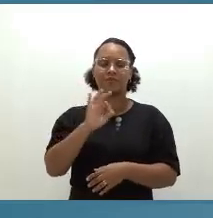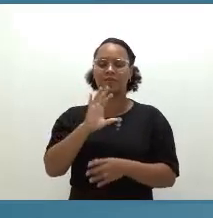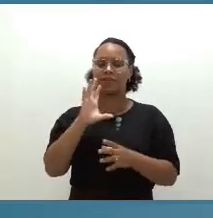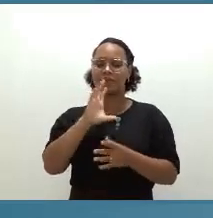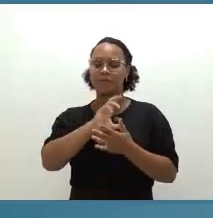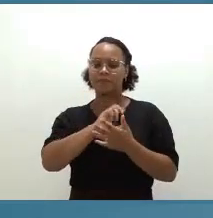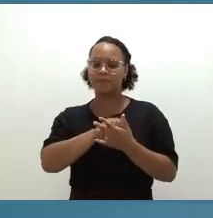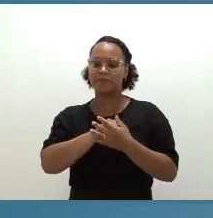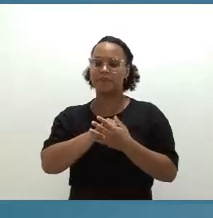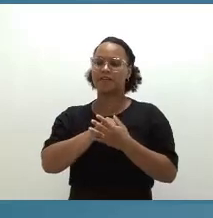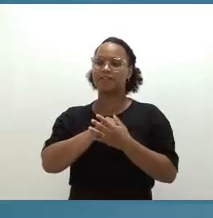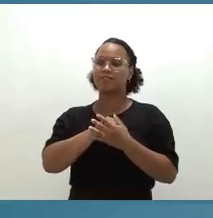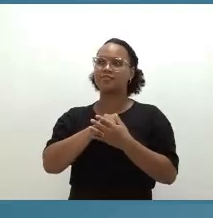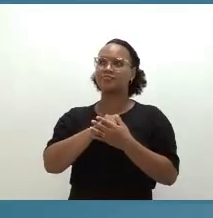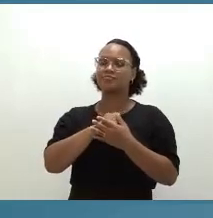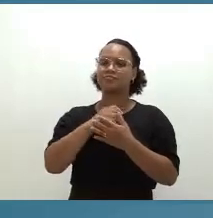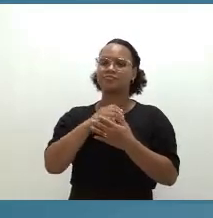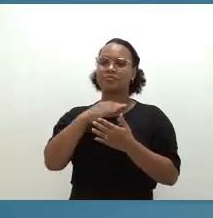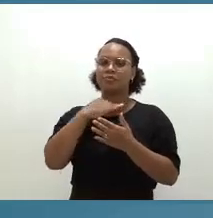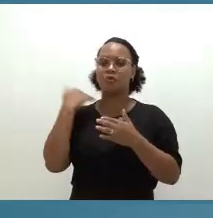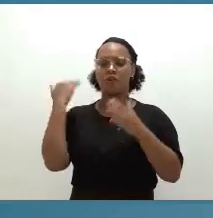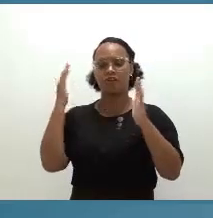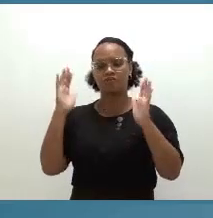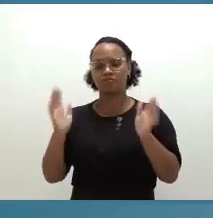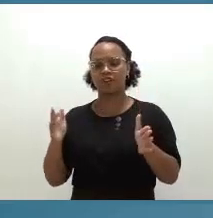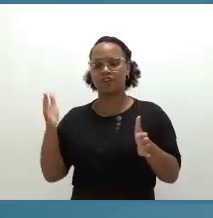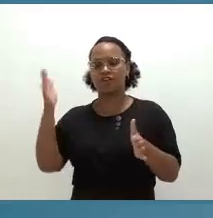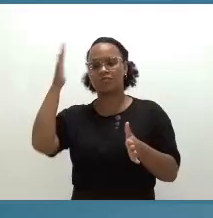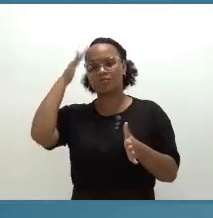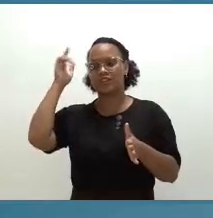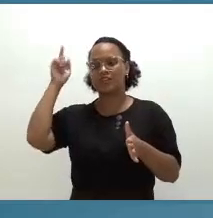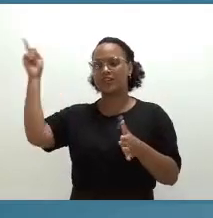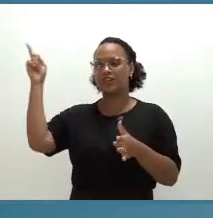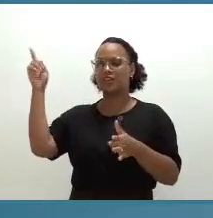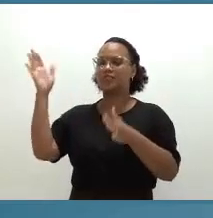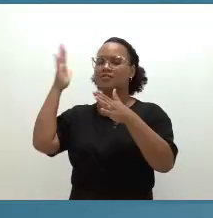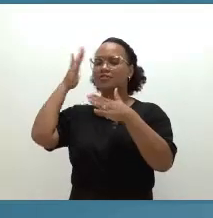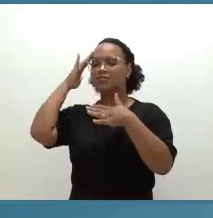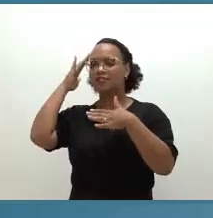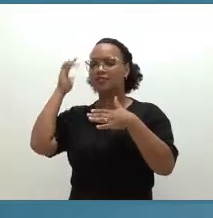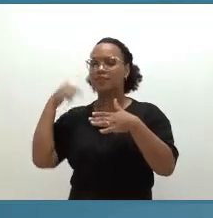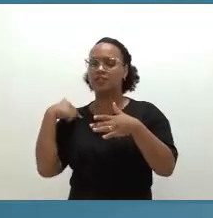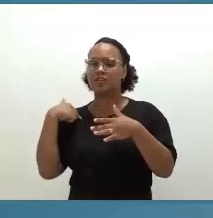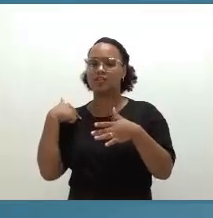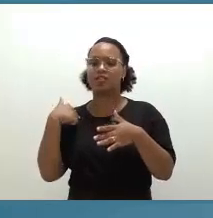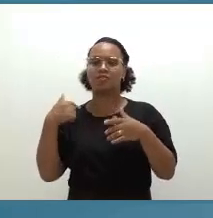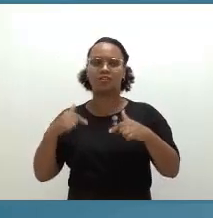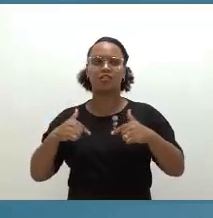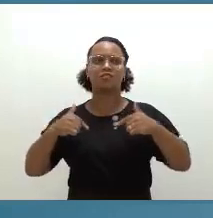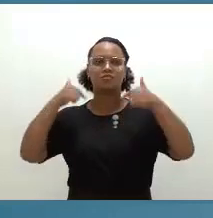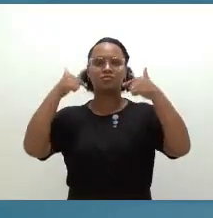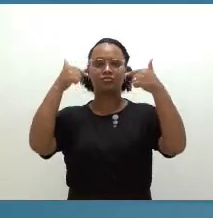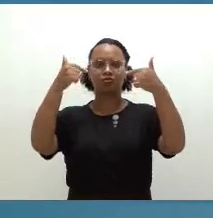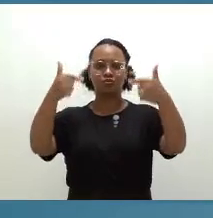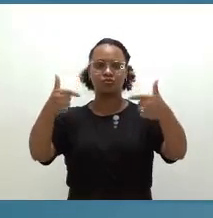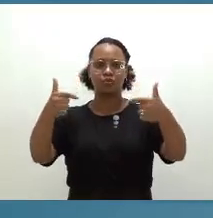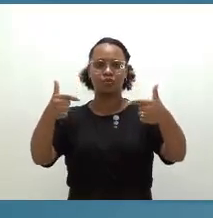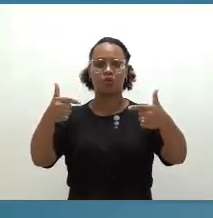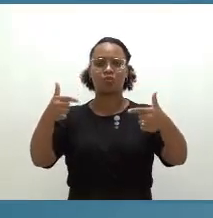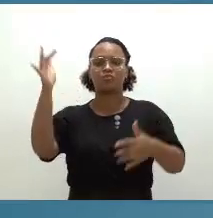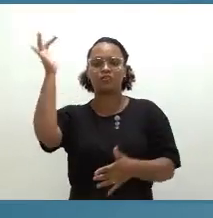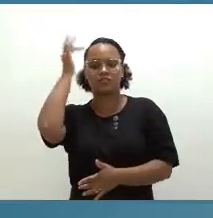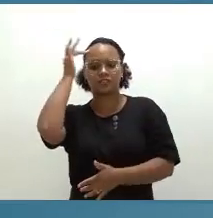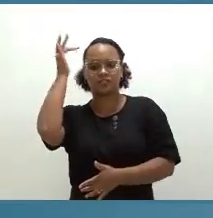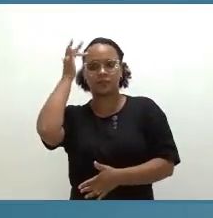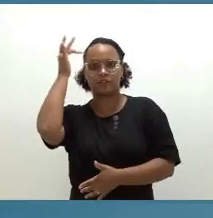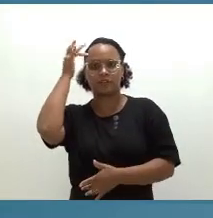eles estiverem, estão vibrando, pedindo a Deus por mim, para que eu tenha muita sorte, muita sabedoria e